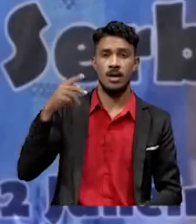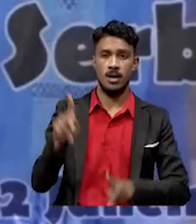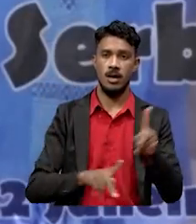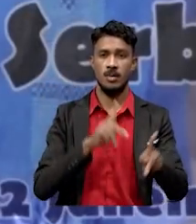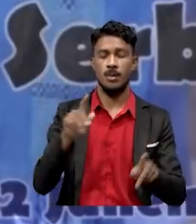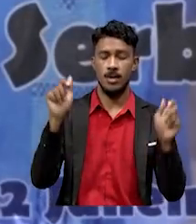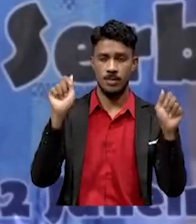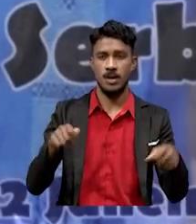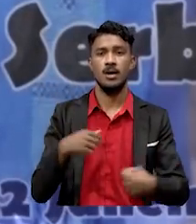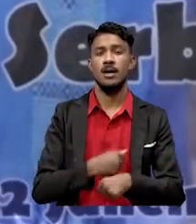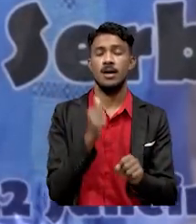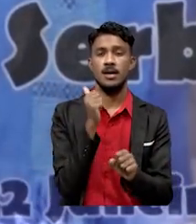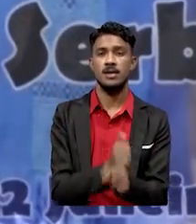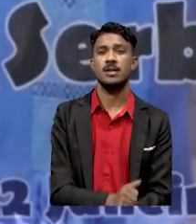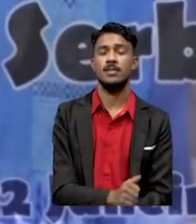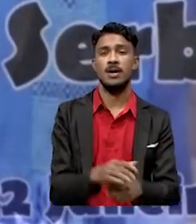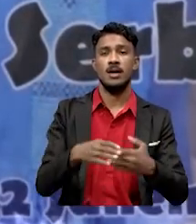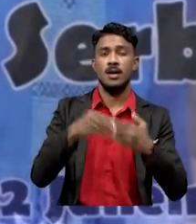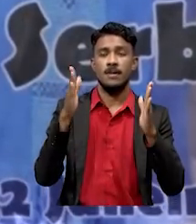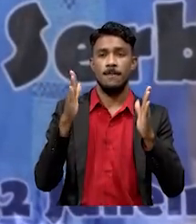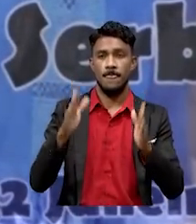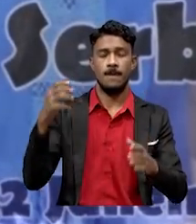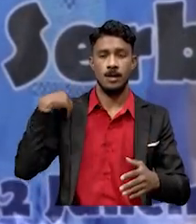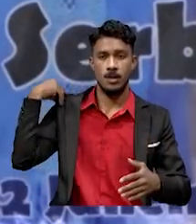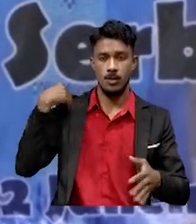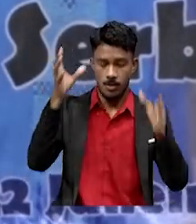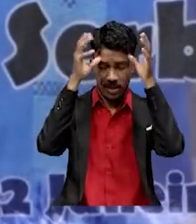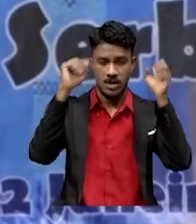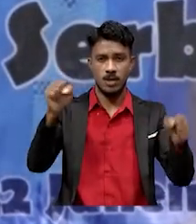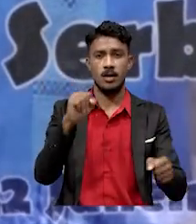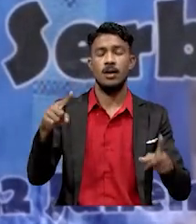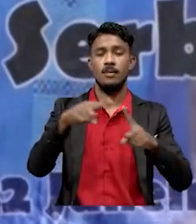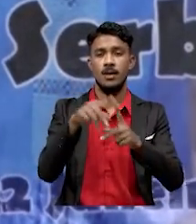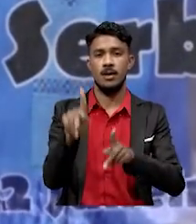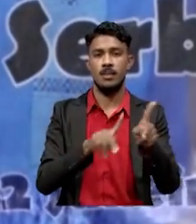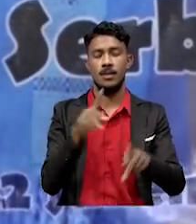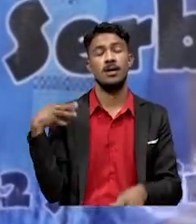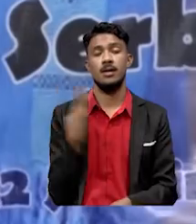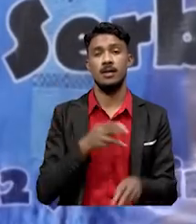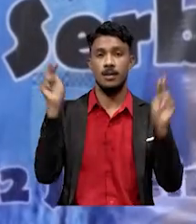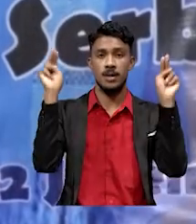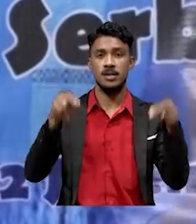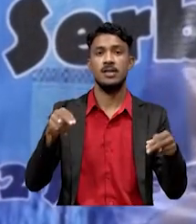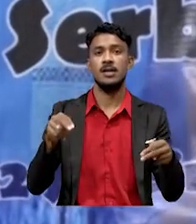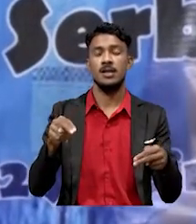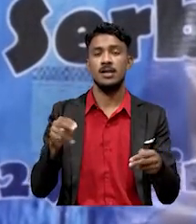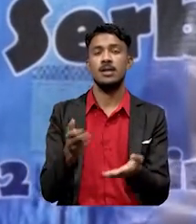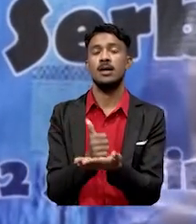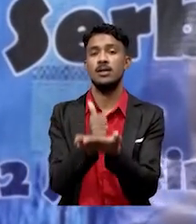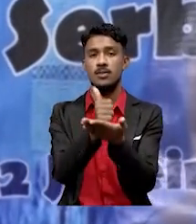sair candidato para o povo e sair presidente para o povo. Ita precisa Lolo Lima para o partido